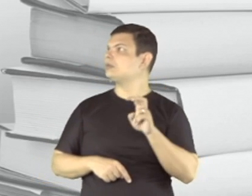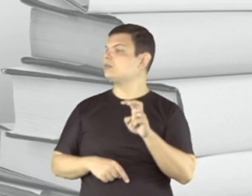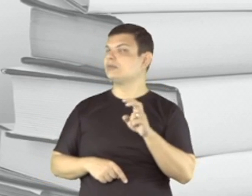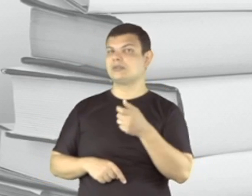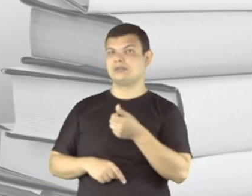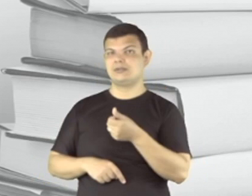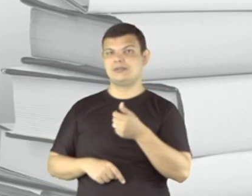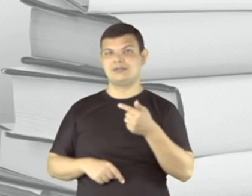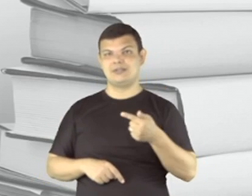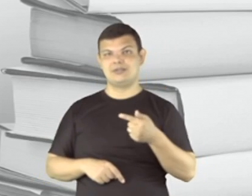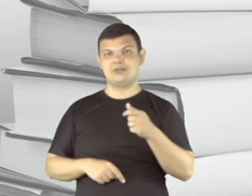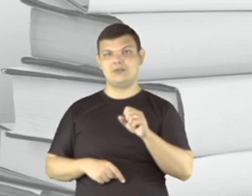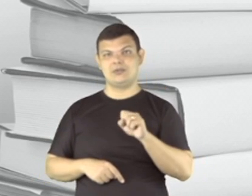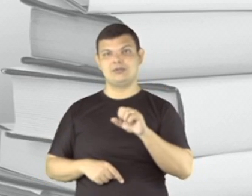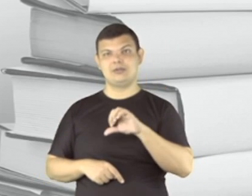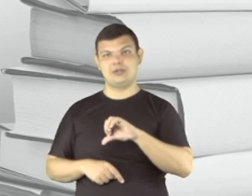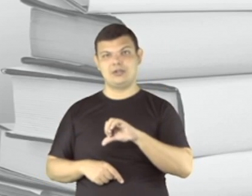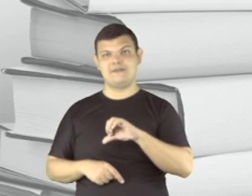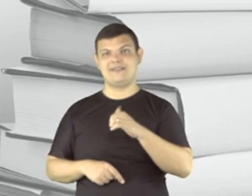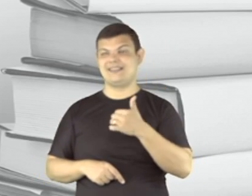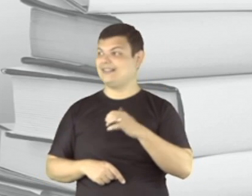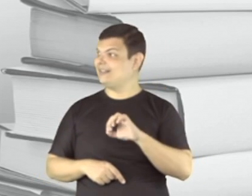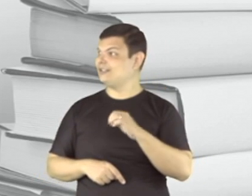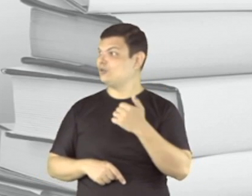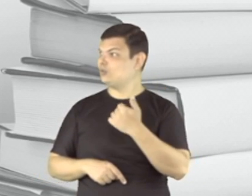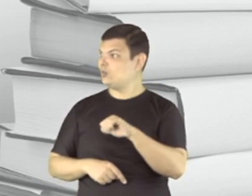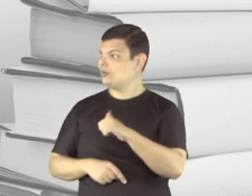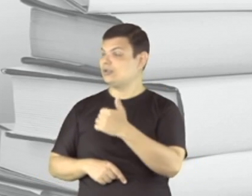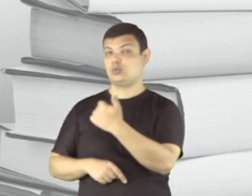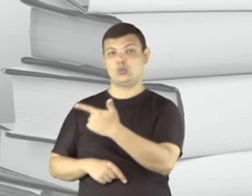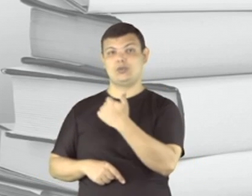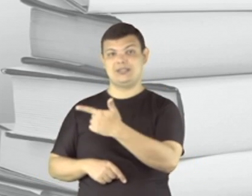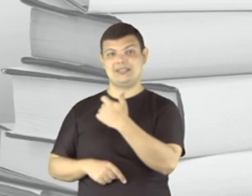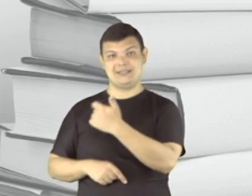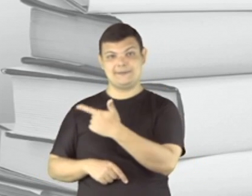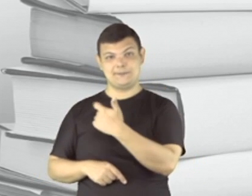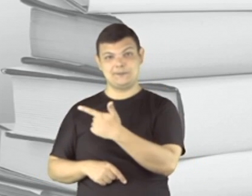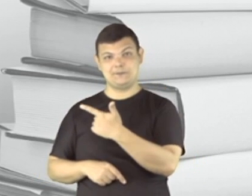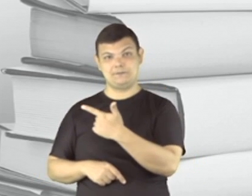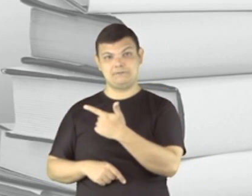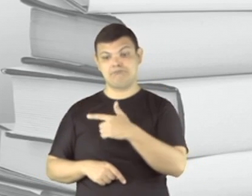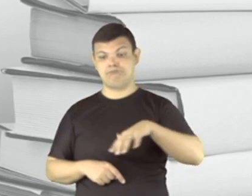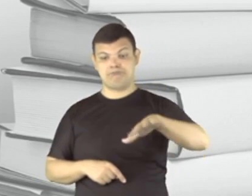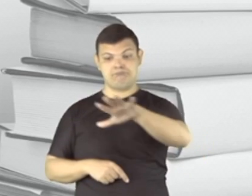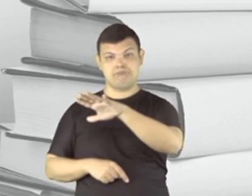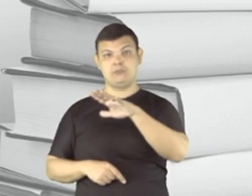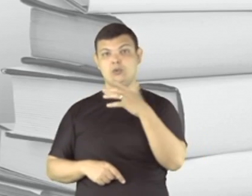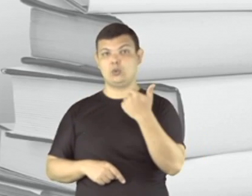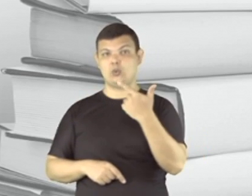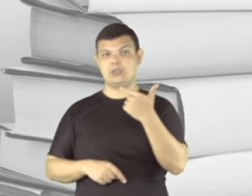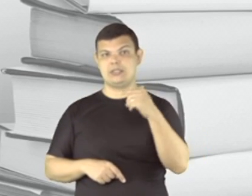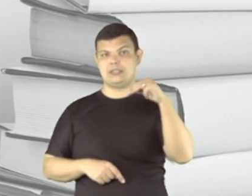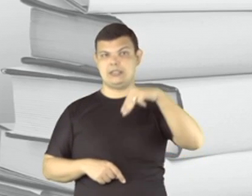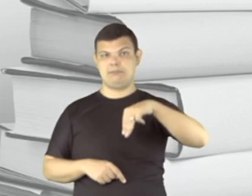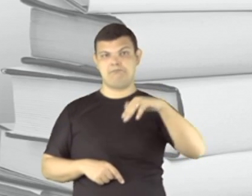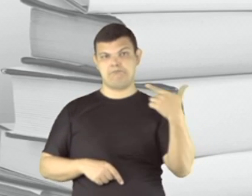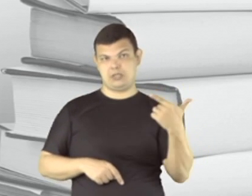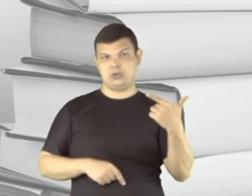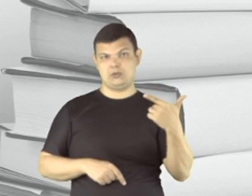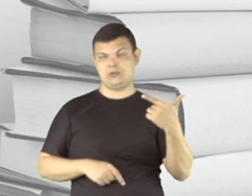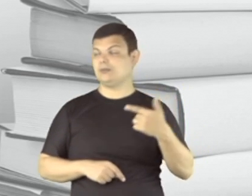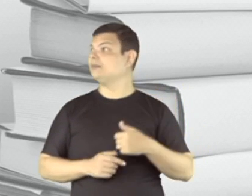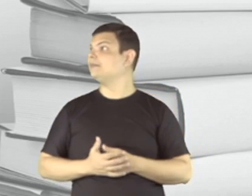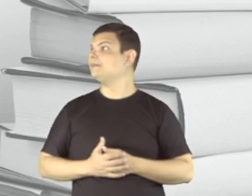4, 5, 6, 7, 8, 9, 10, 11, 12 metros quadrados. Então isso é importante para a